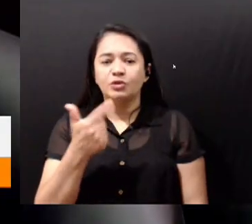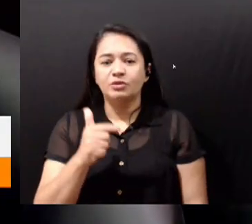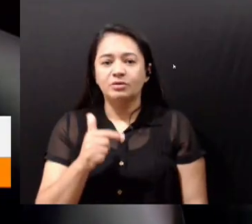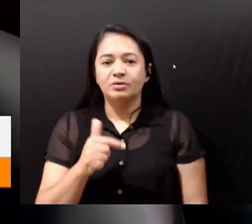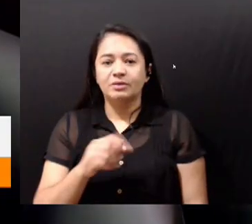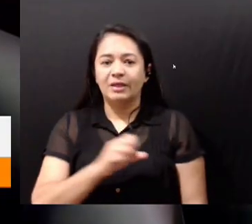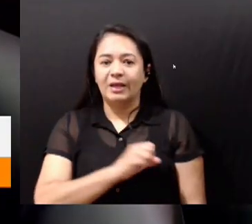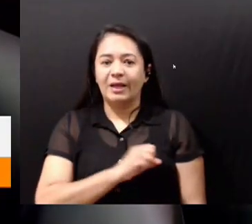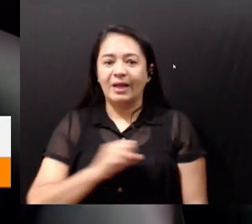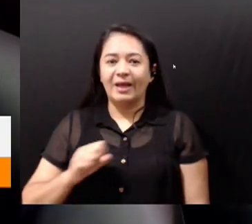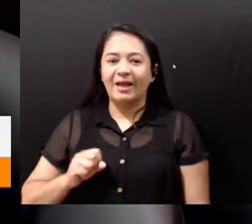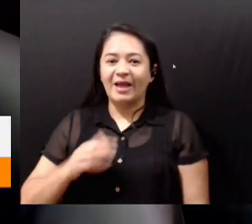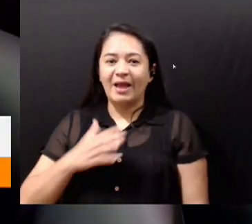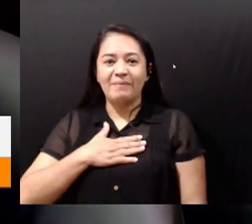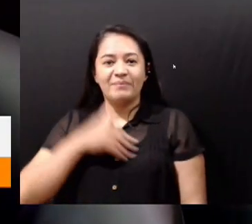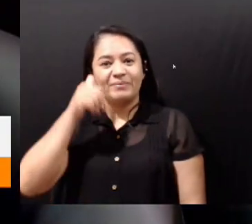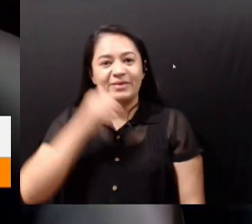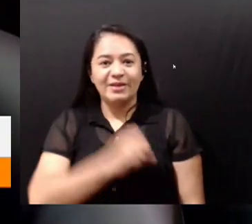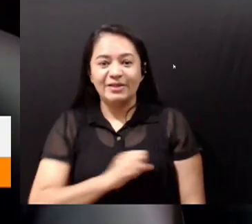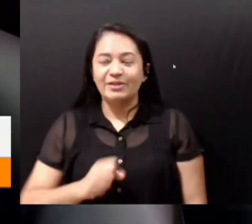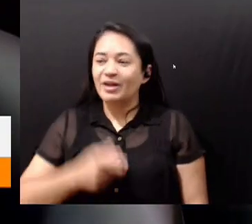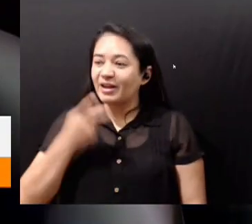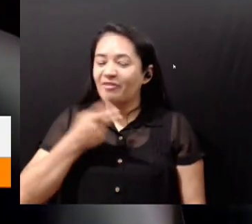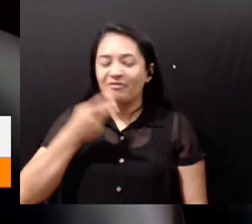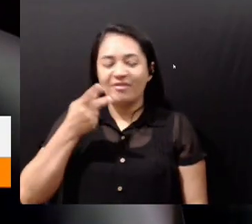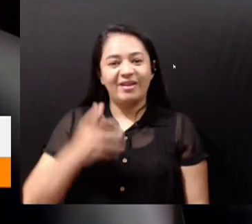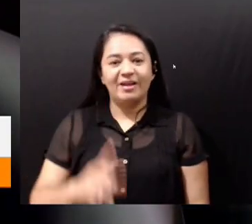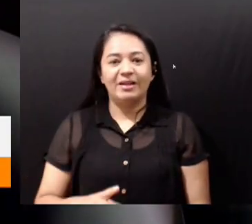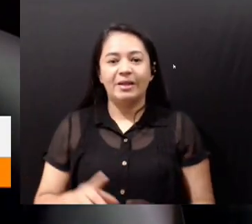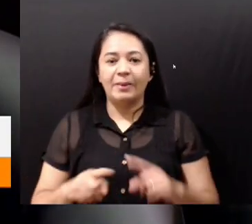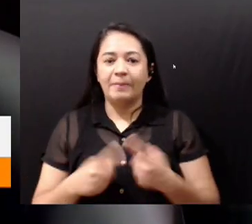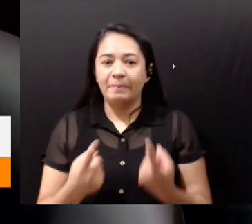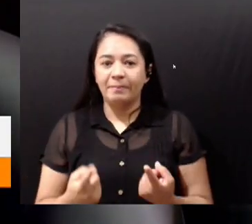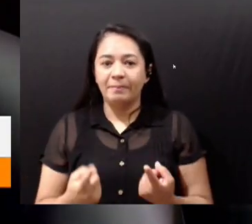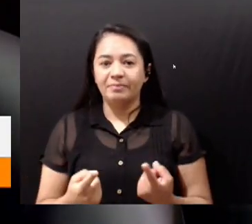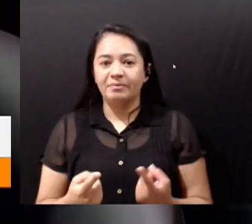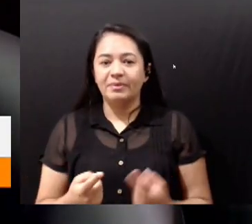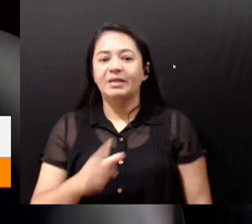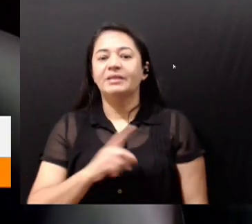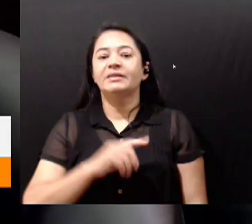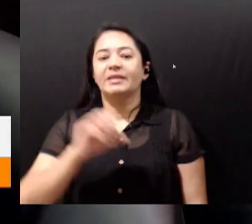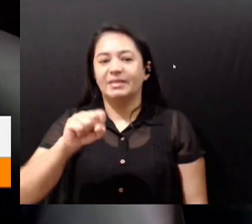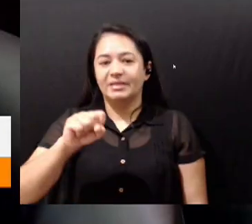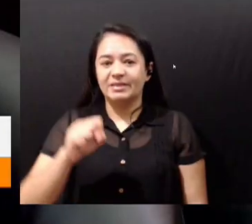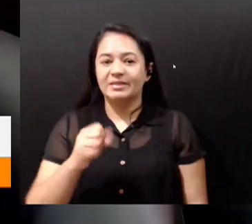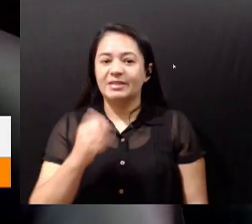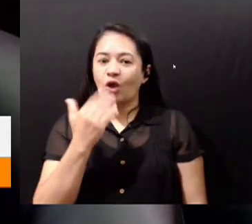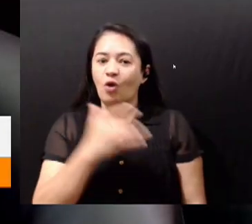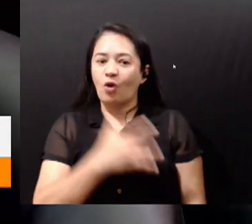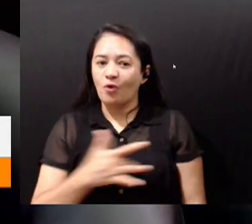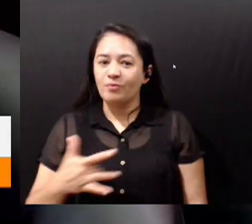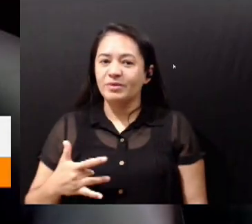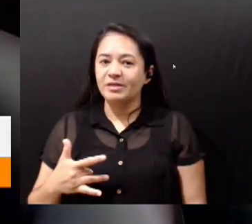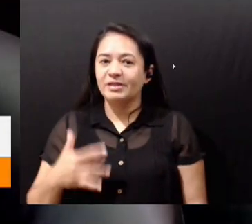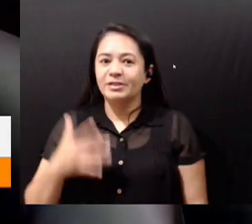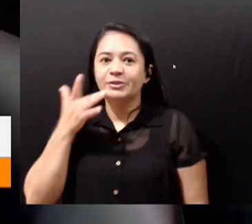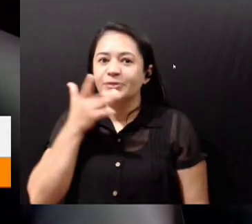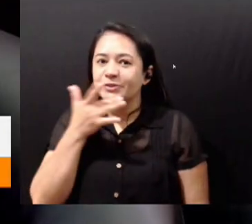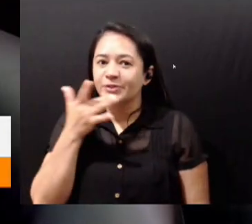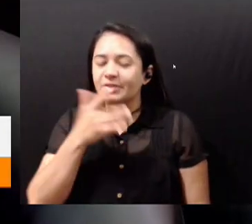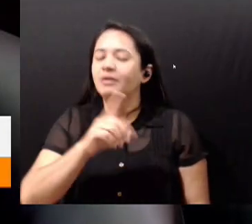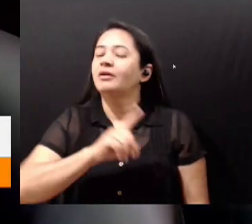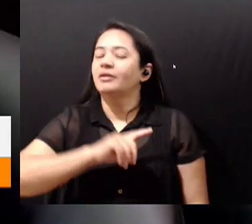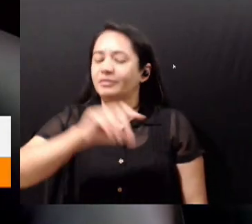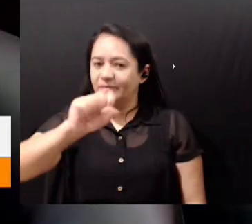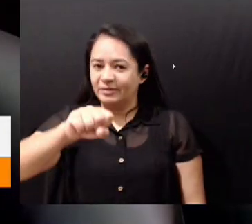direto. Mas, assim... existe sim comida saudável com gosto, né? Não sei se eu posso